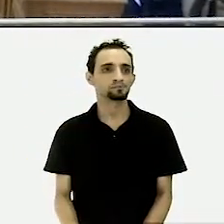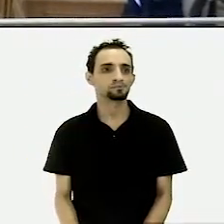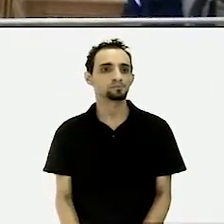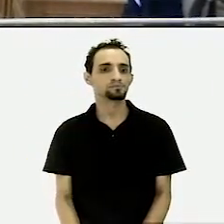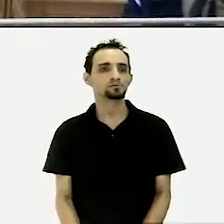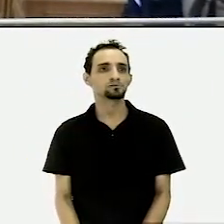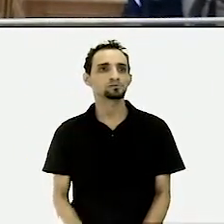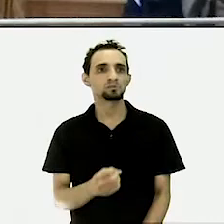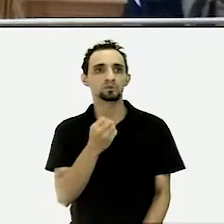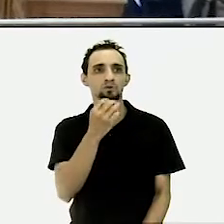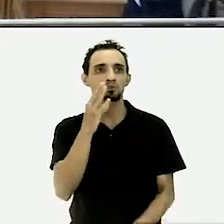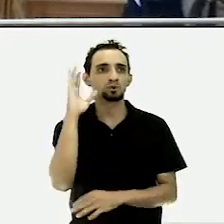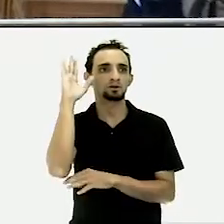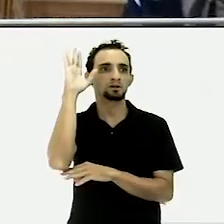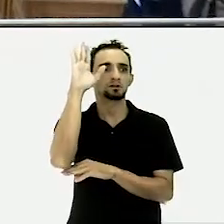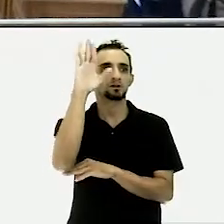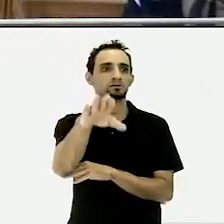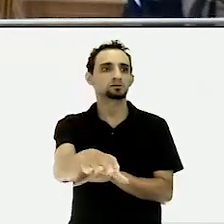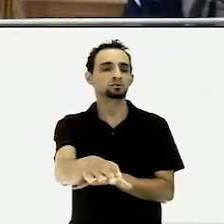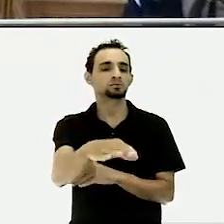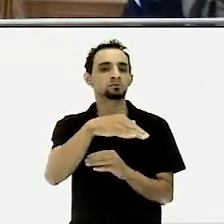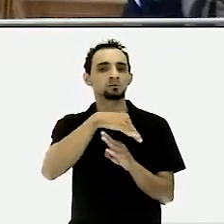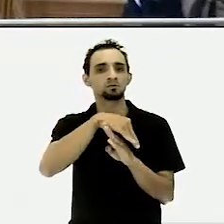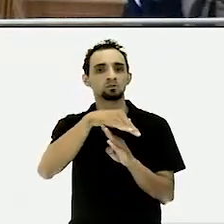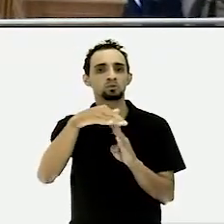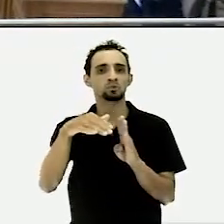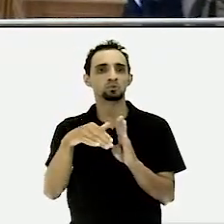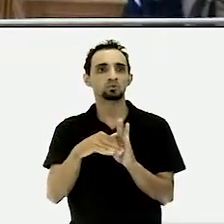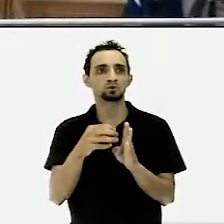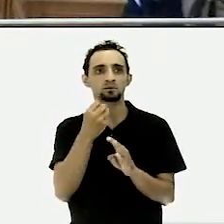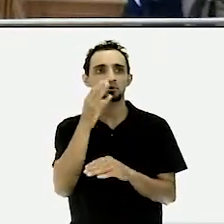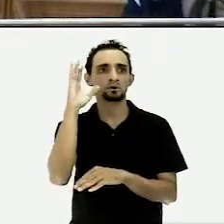Boa tarde a todos, boa tarde aos vereadores.